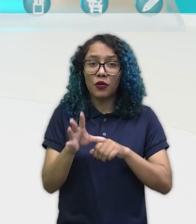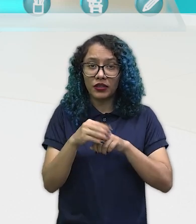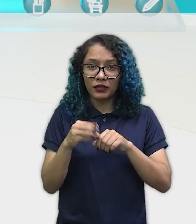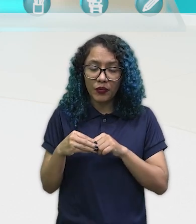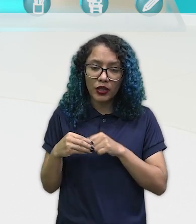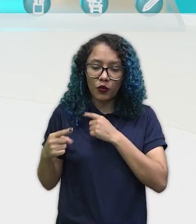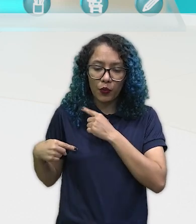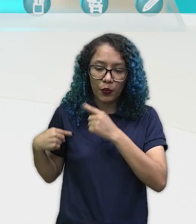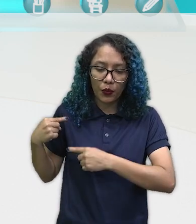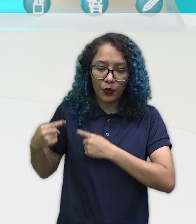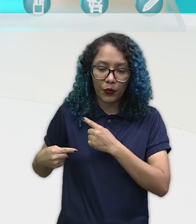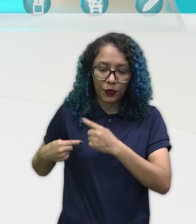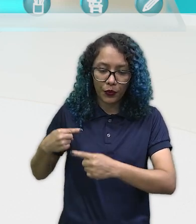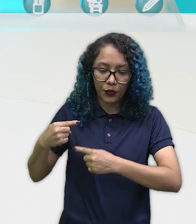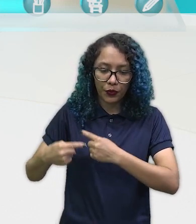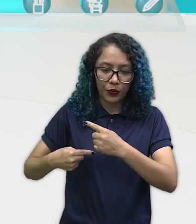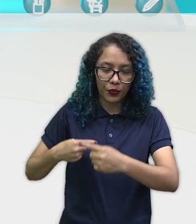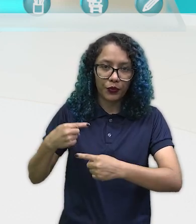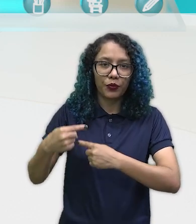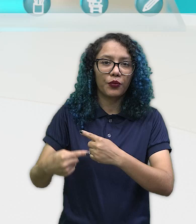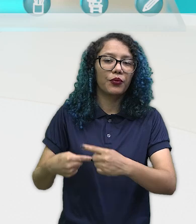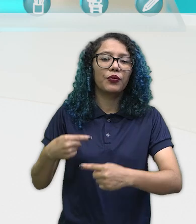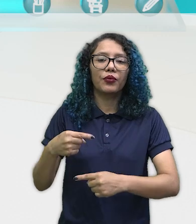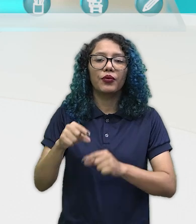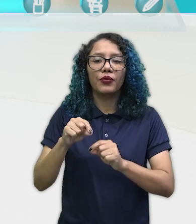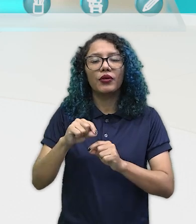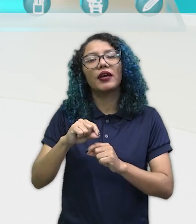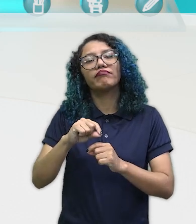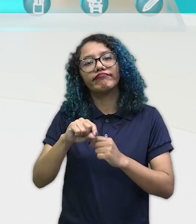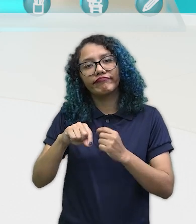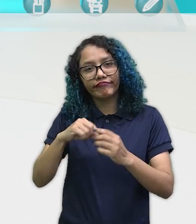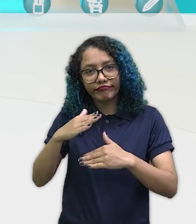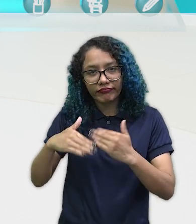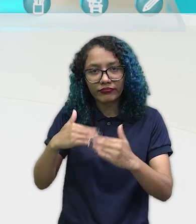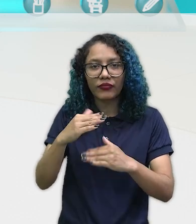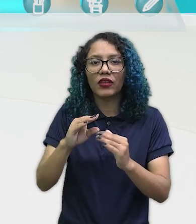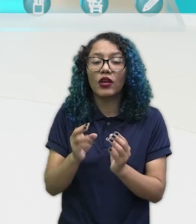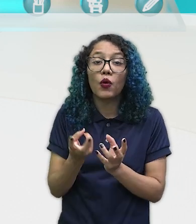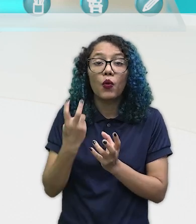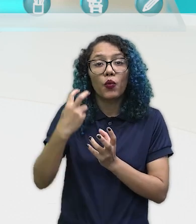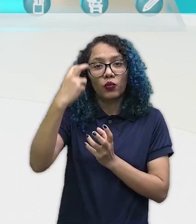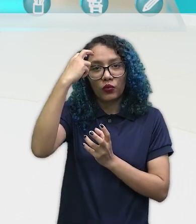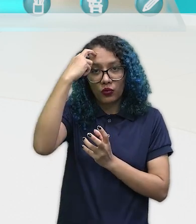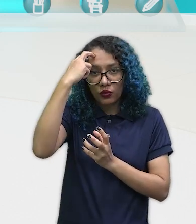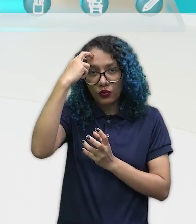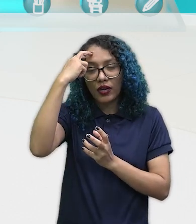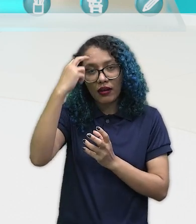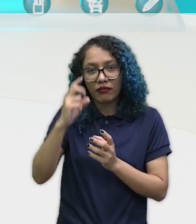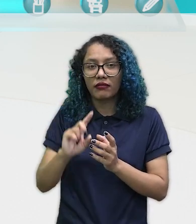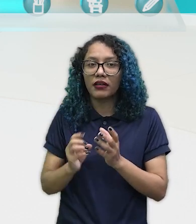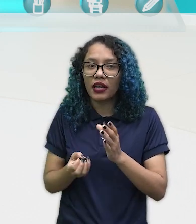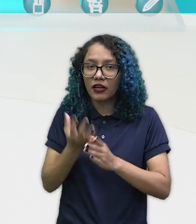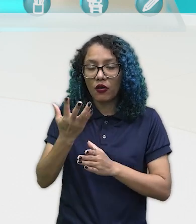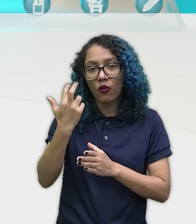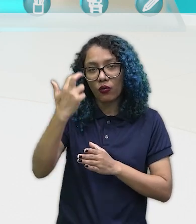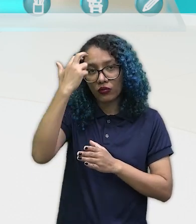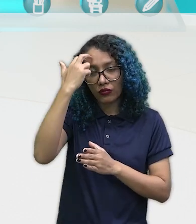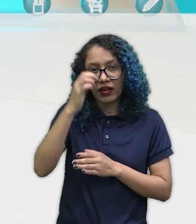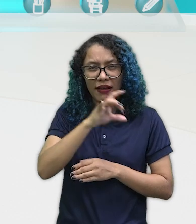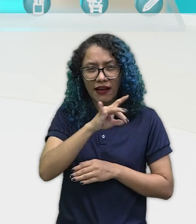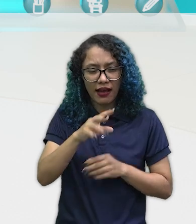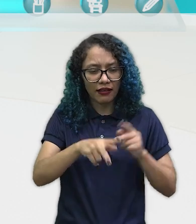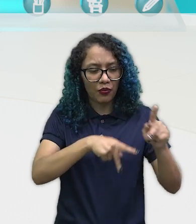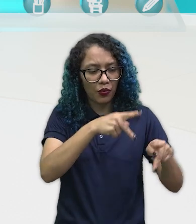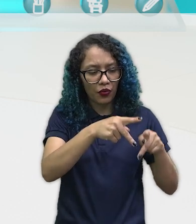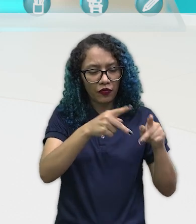de geração em geração, se transformando assim numa cultura. Então, cada povo que